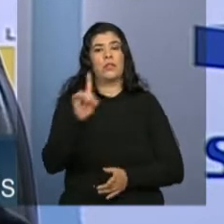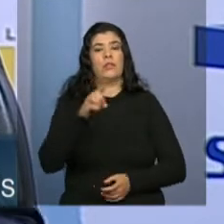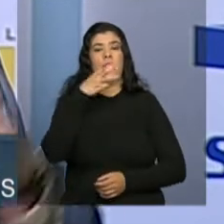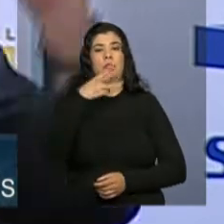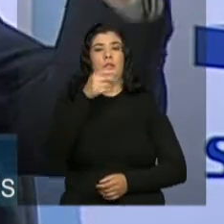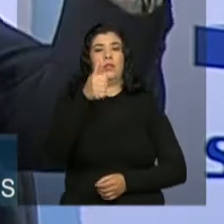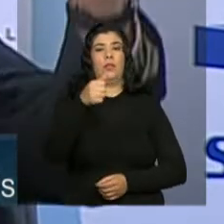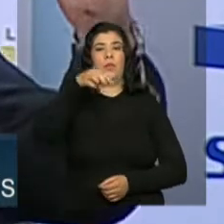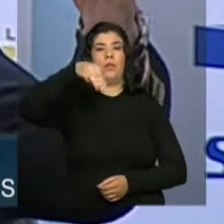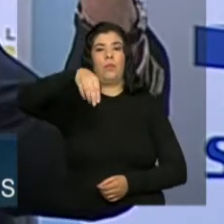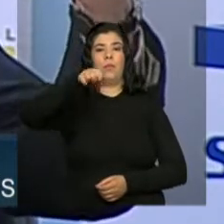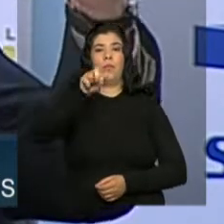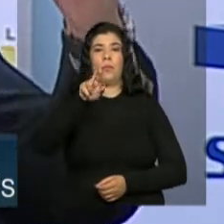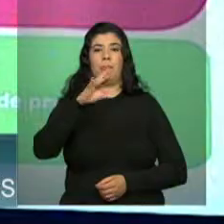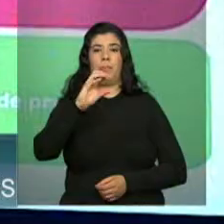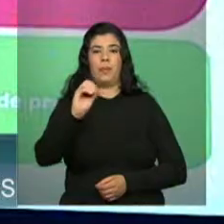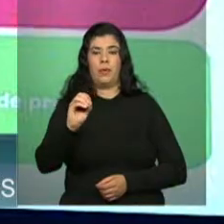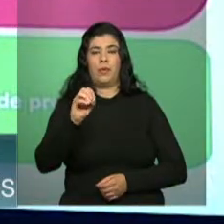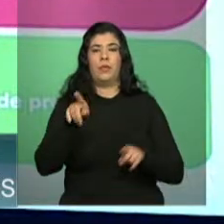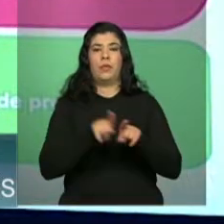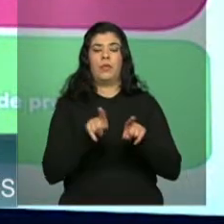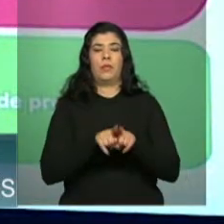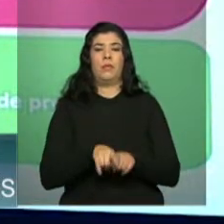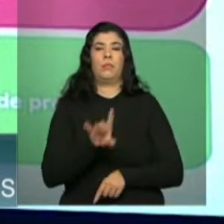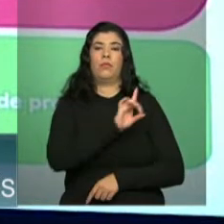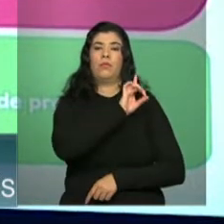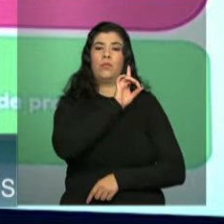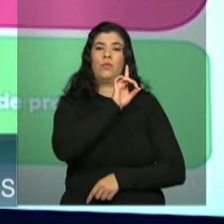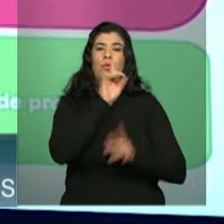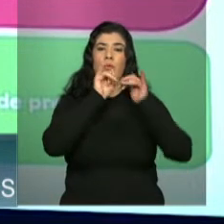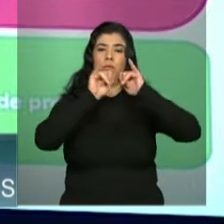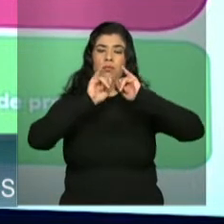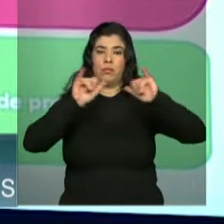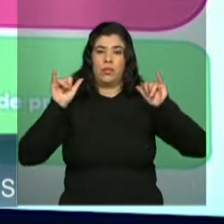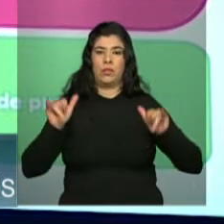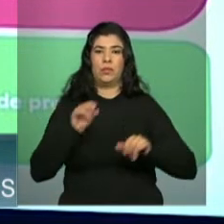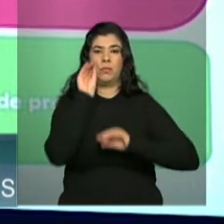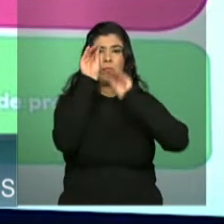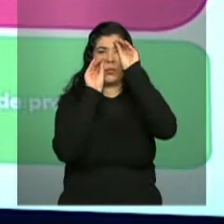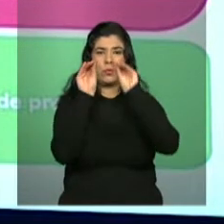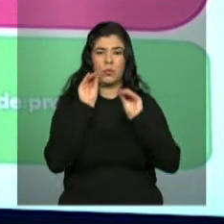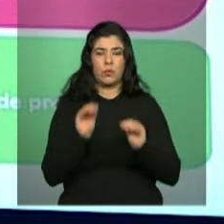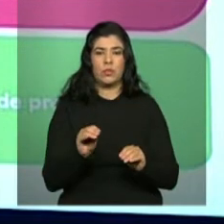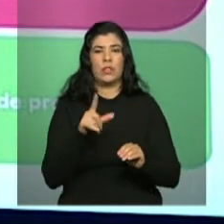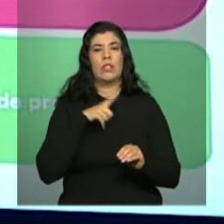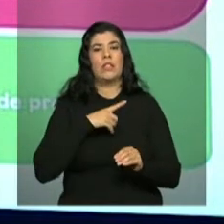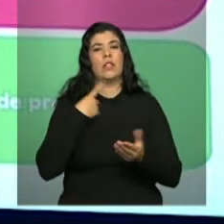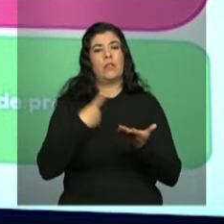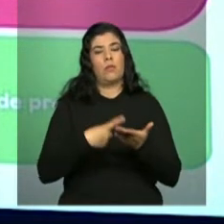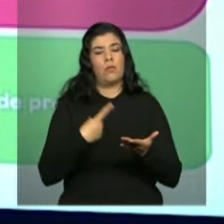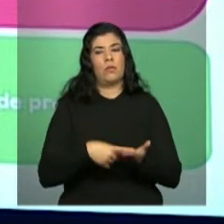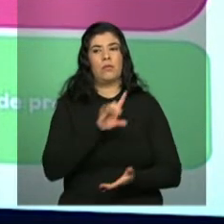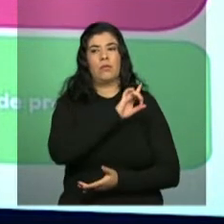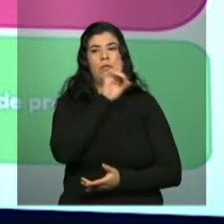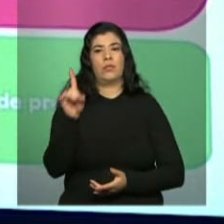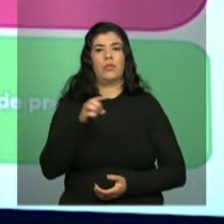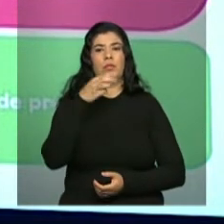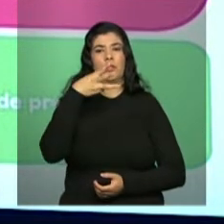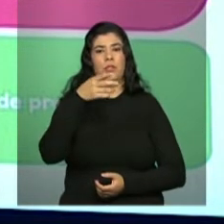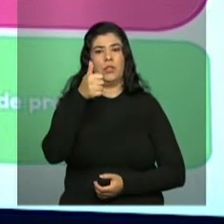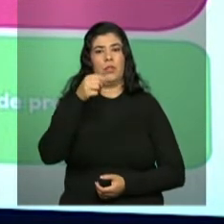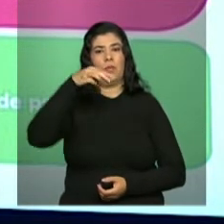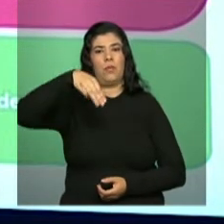não mudou então todos os dados aí os dados aí que se aplica o relativos ao sushi é aplicada a mesma data que a 31 de Março